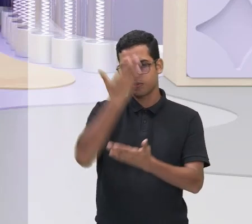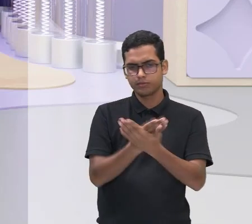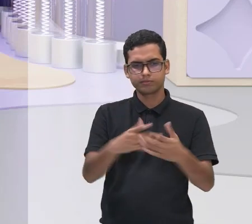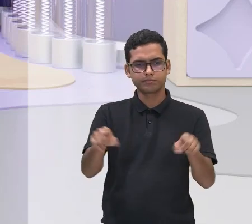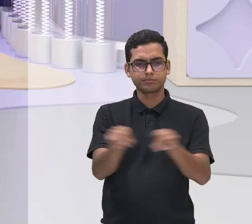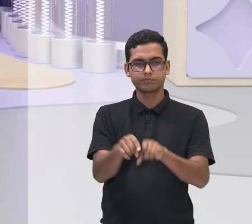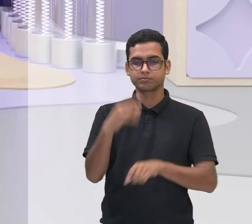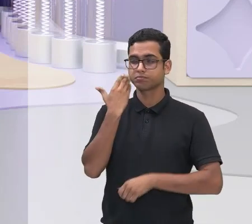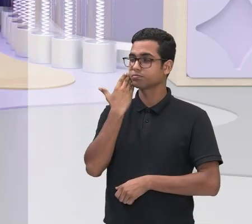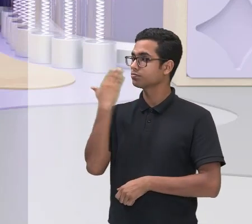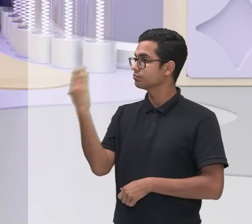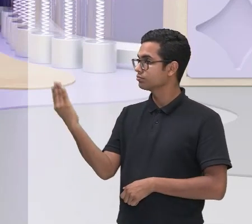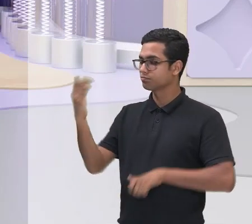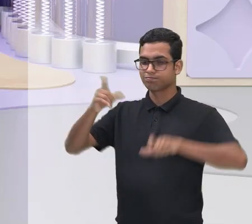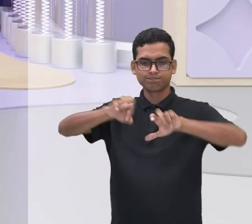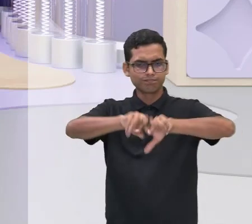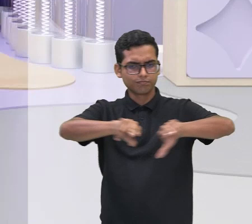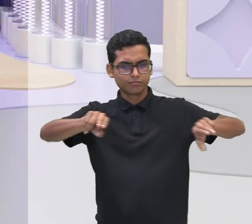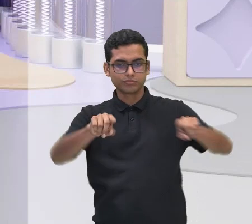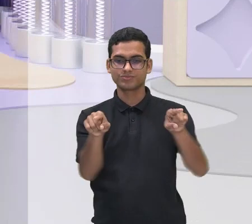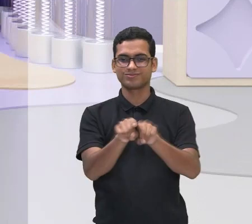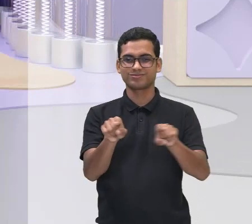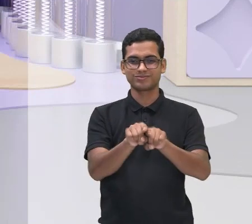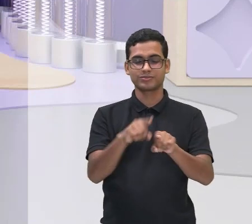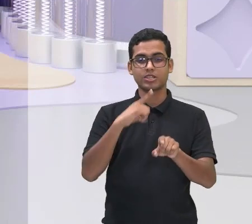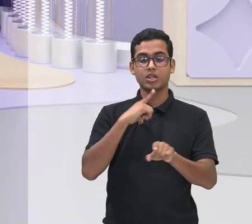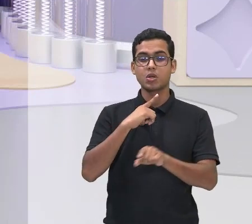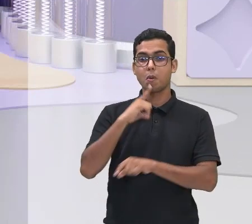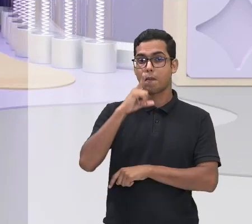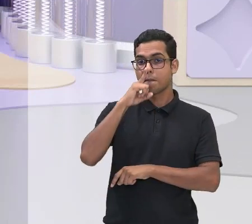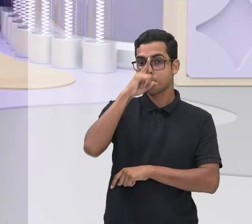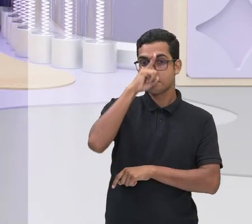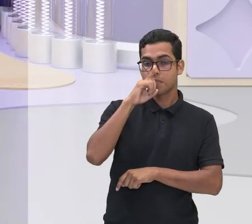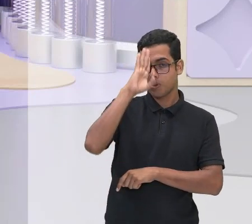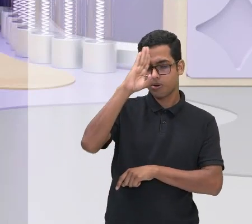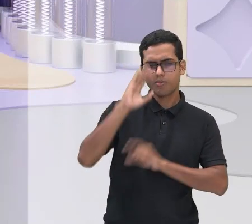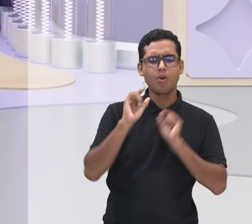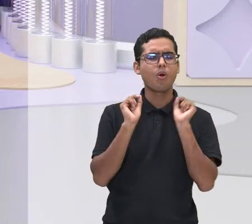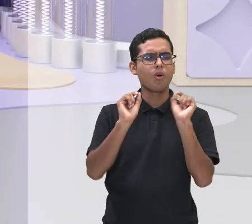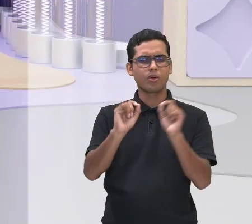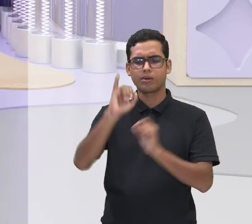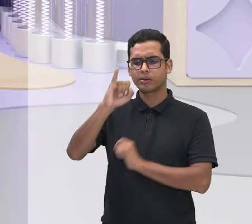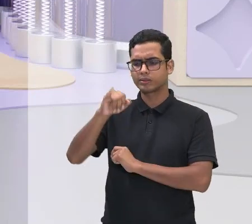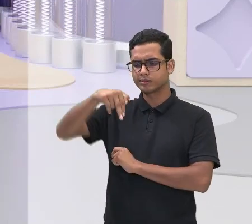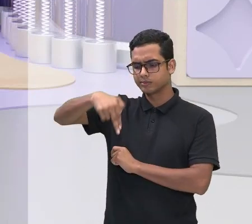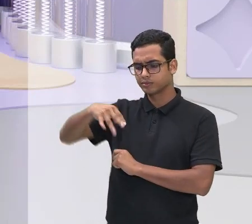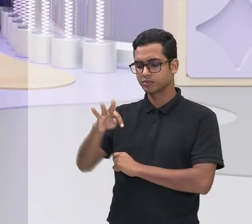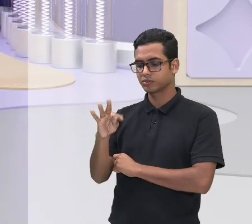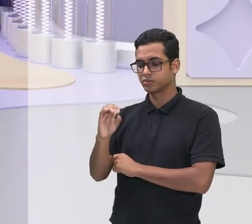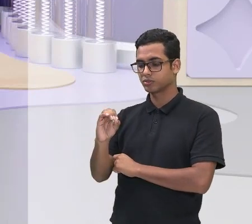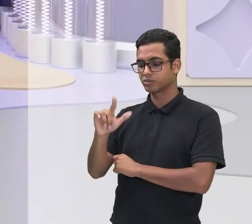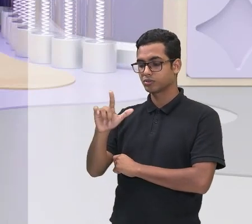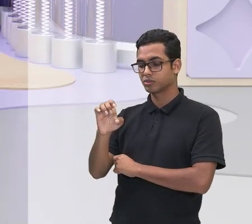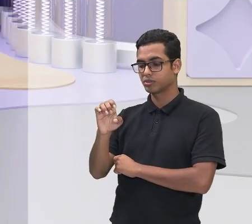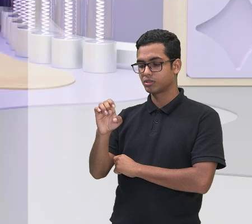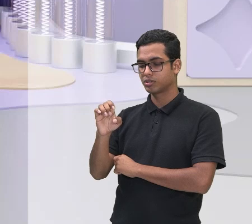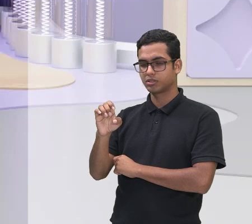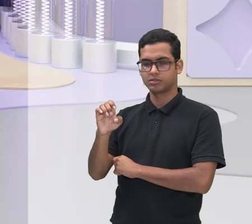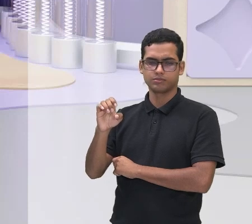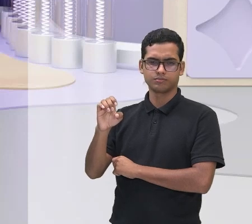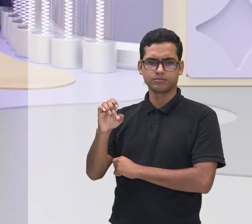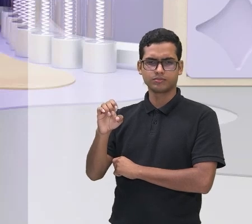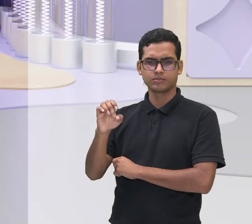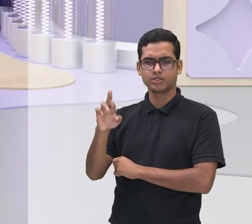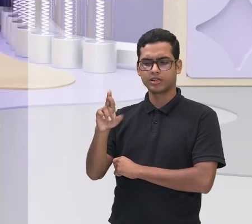né, há o risco da intolerância religiosa, que no nosso país é crime, né?